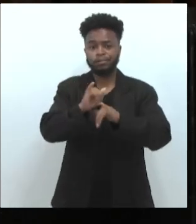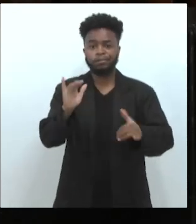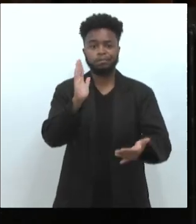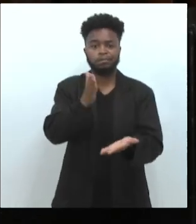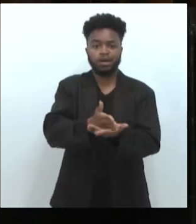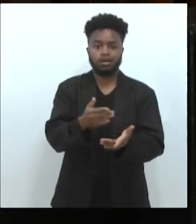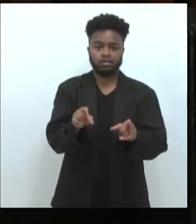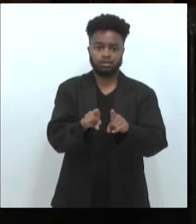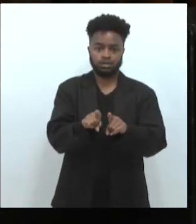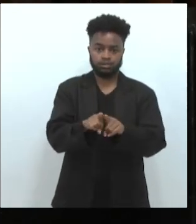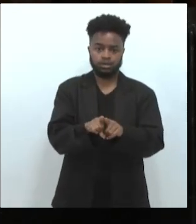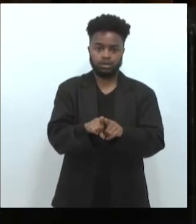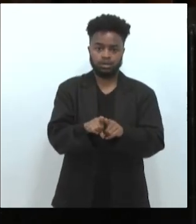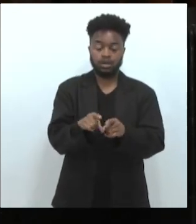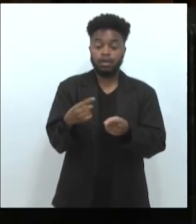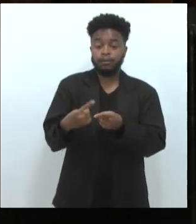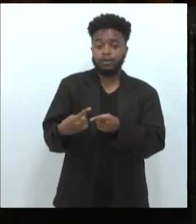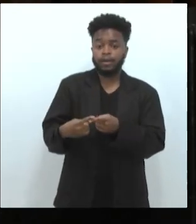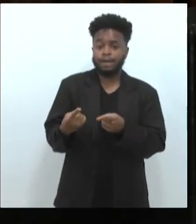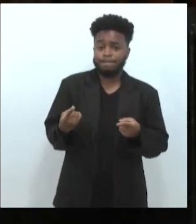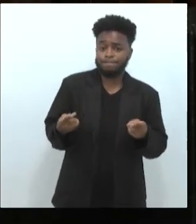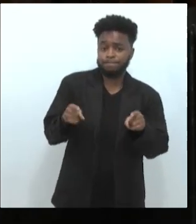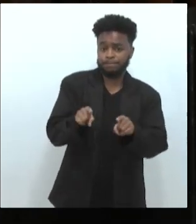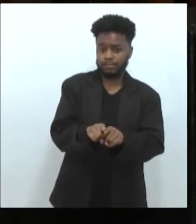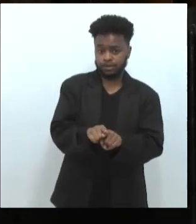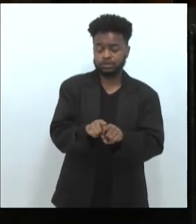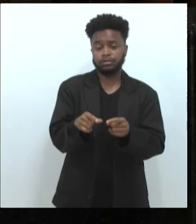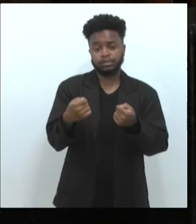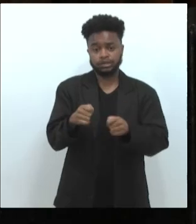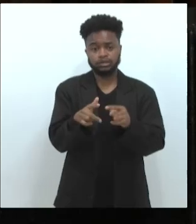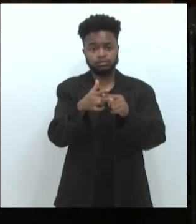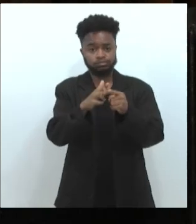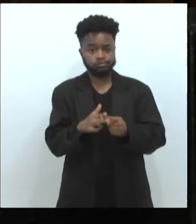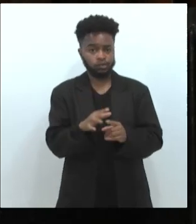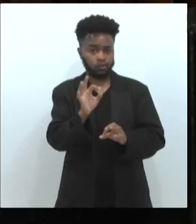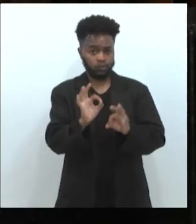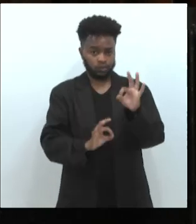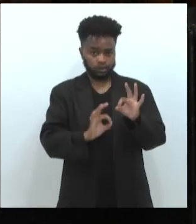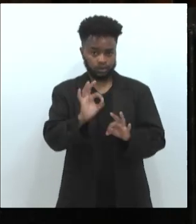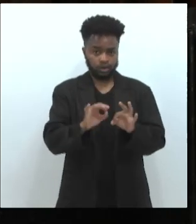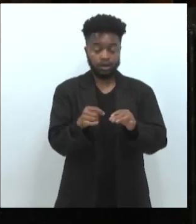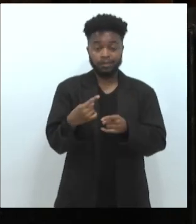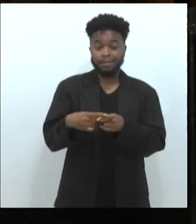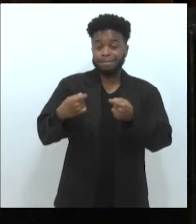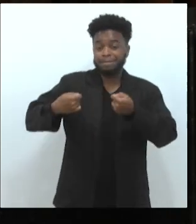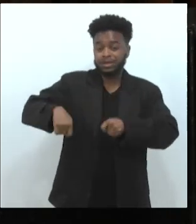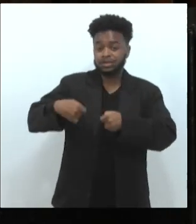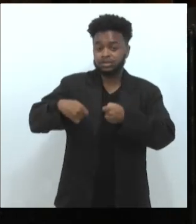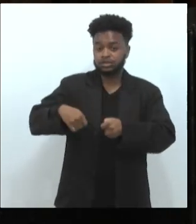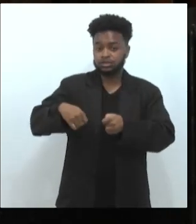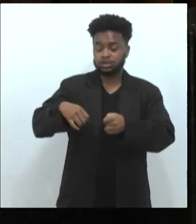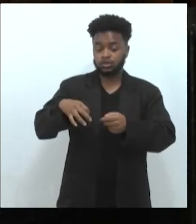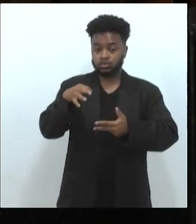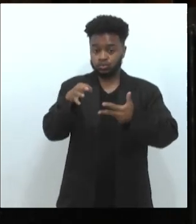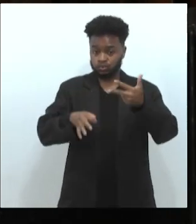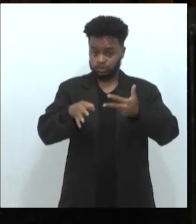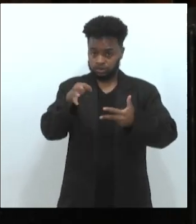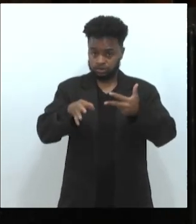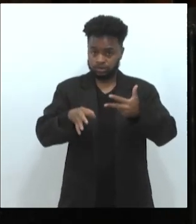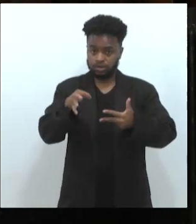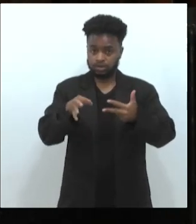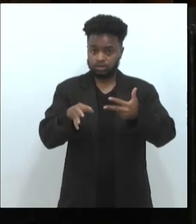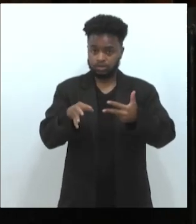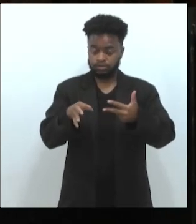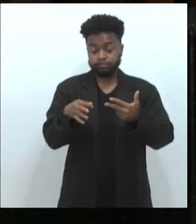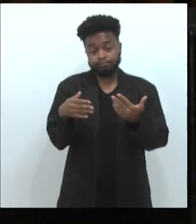também. A parceria tem que ser ajustada. É preciso que o judiciário, e